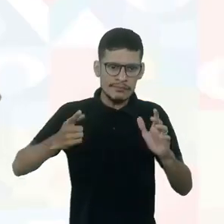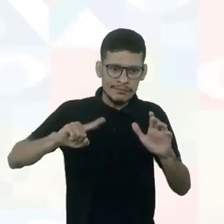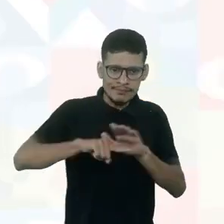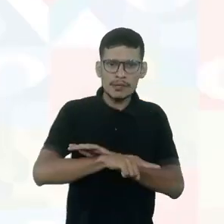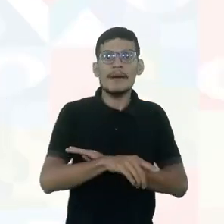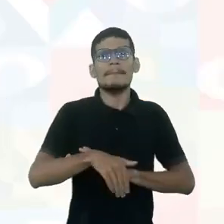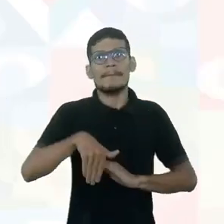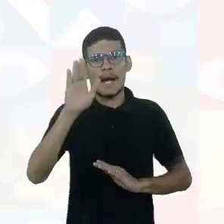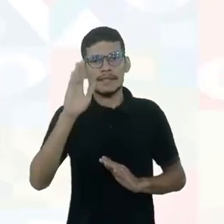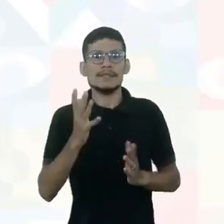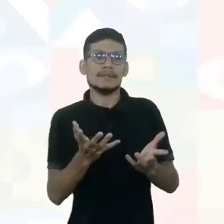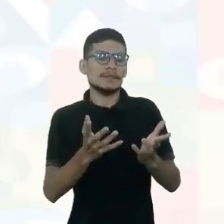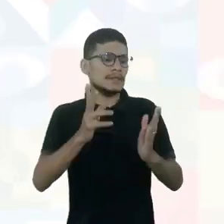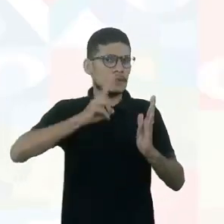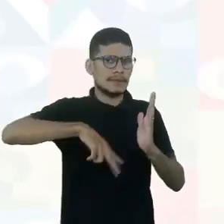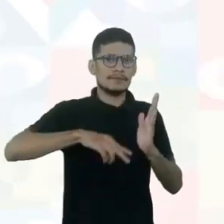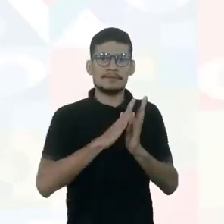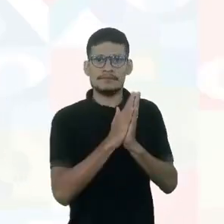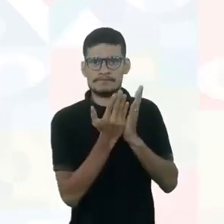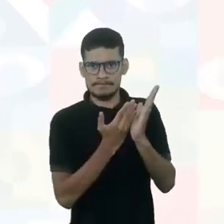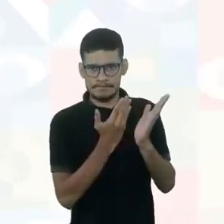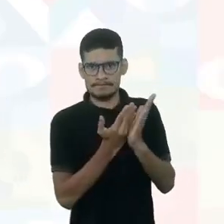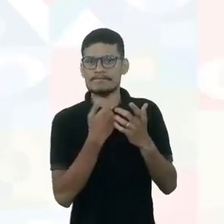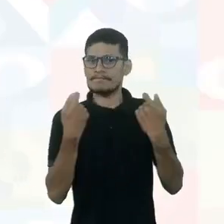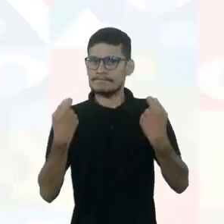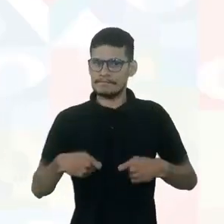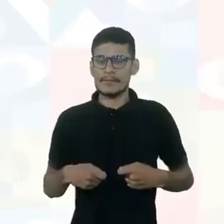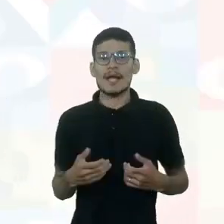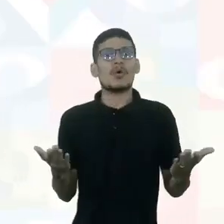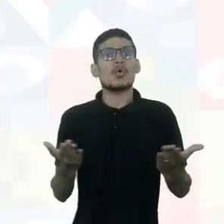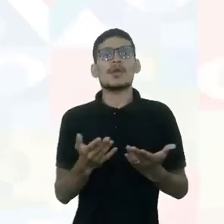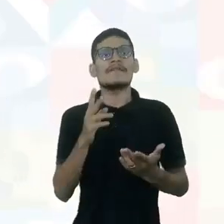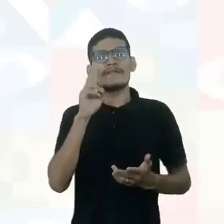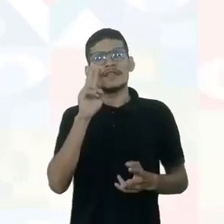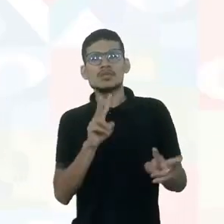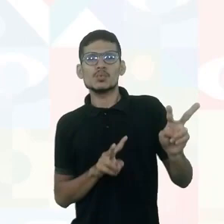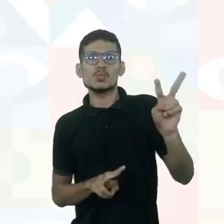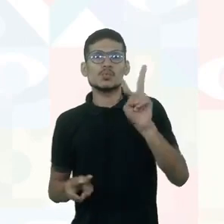e-book. A gente vai agora entender um pouco sobre a interface do GIMP.